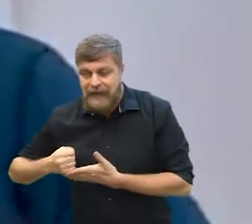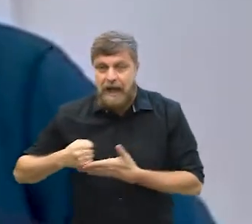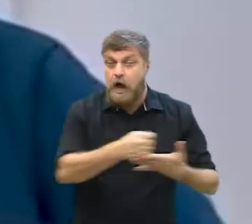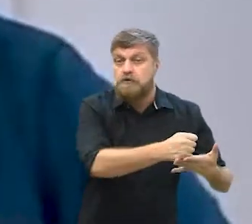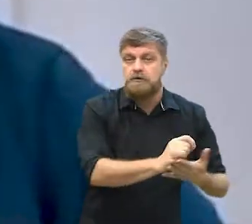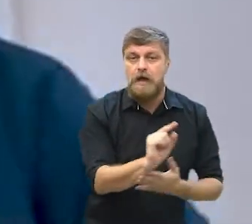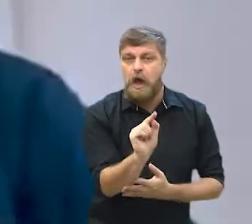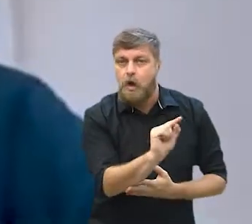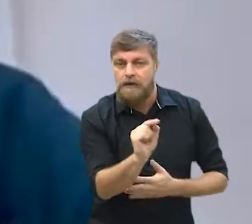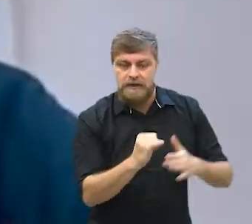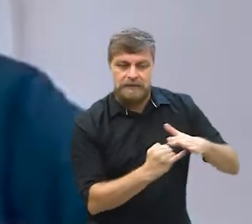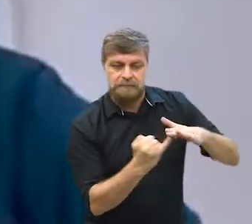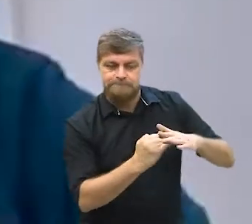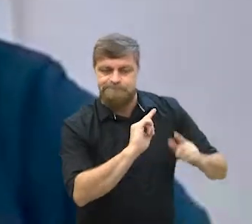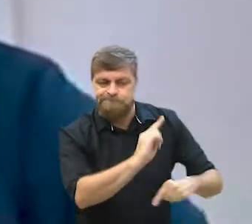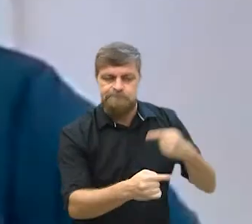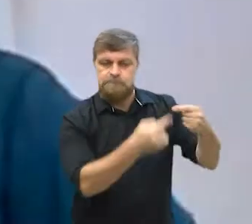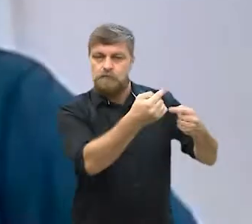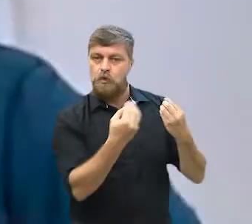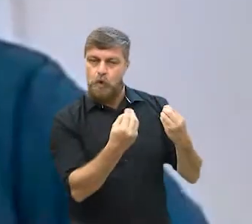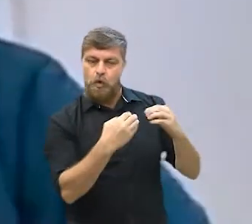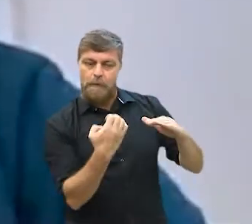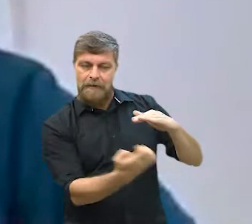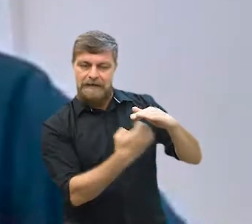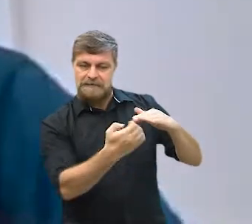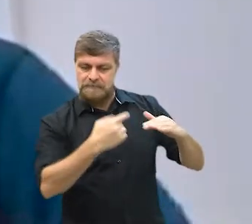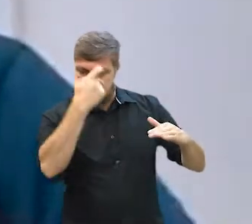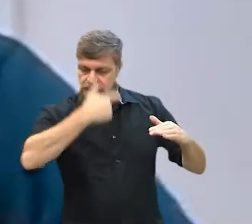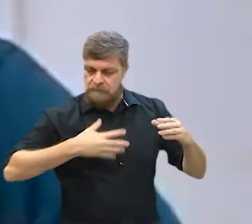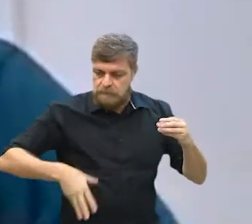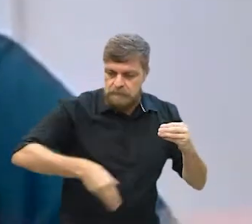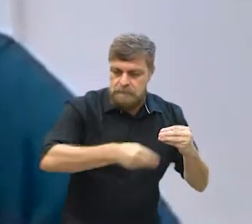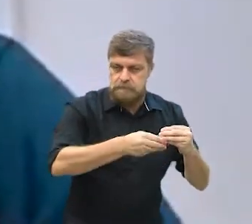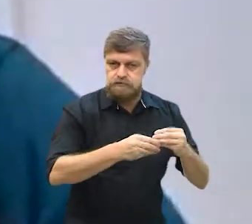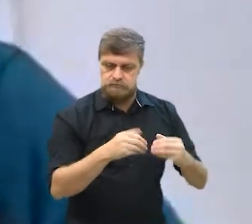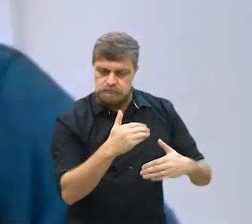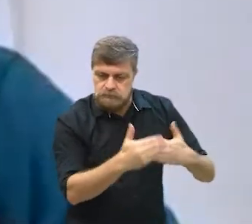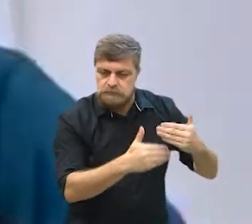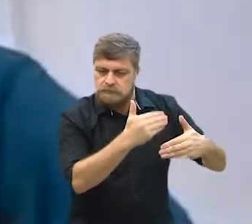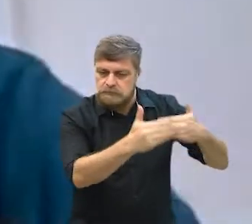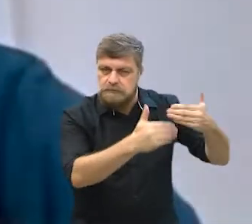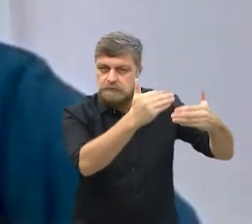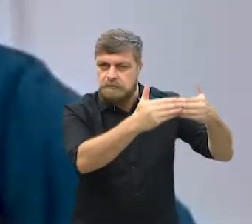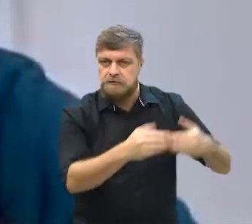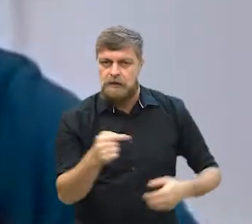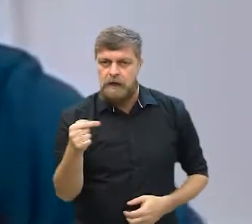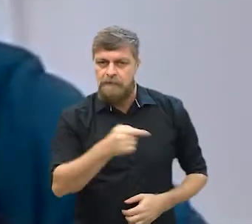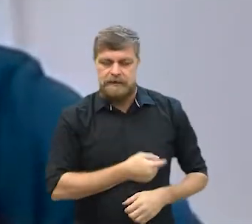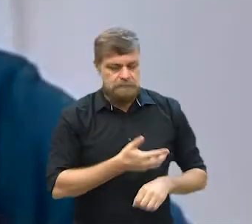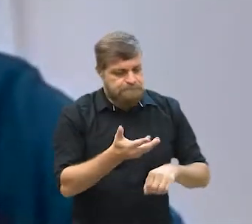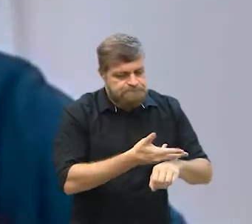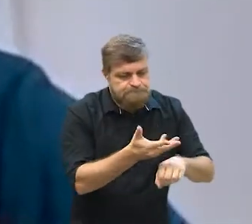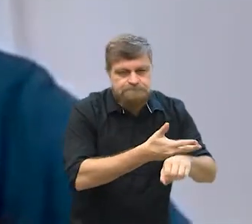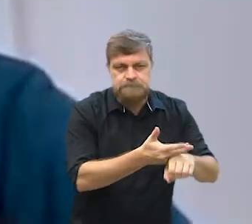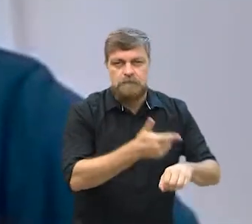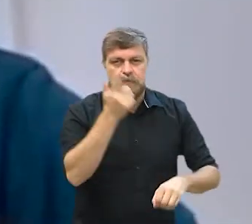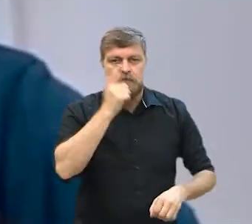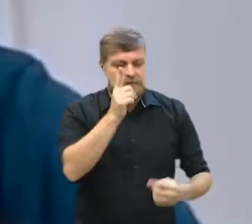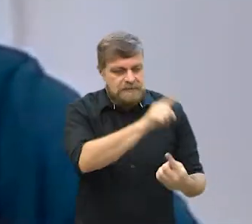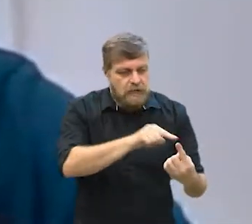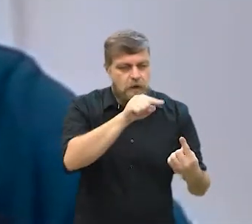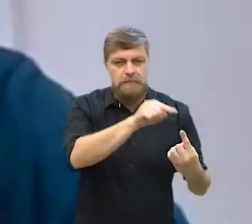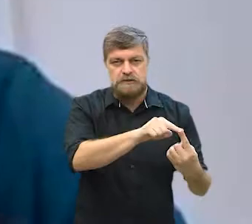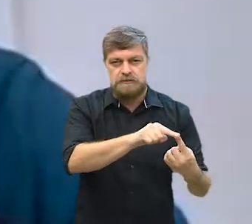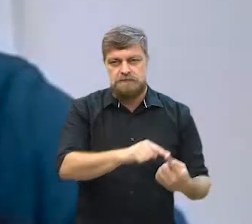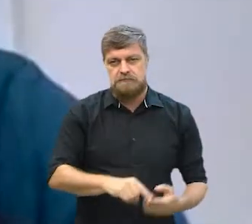pode ajudar, né, essa instituição, essa empresa, na trajetória dela, para ela desempenhar, para ela otimizar os papéis e